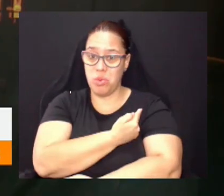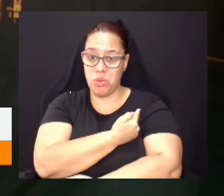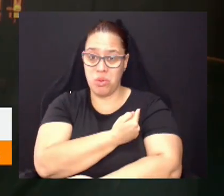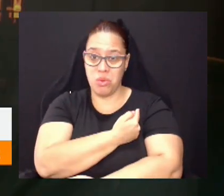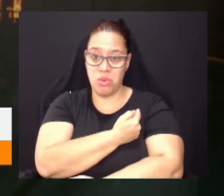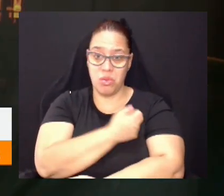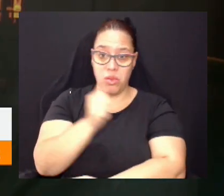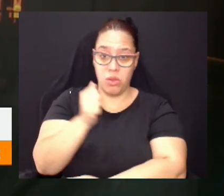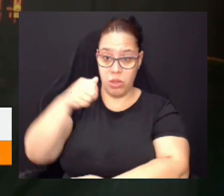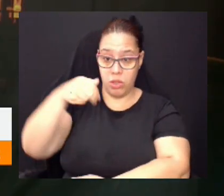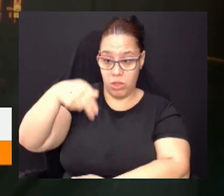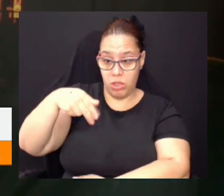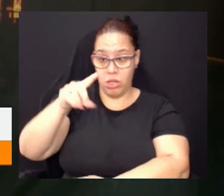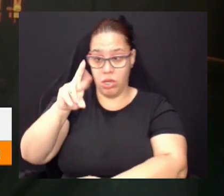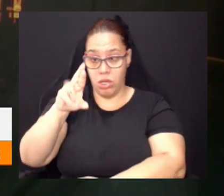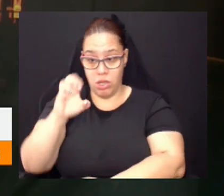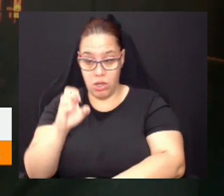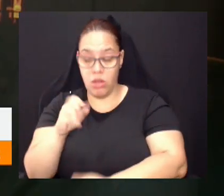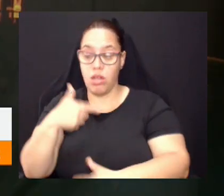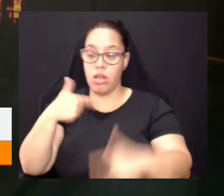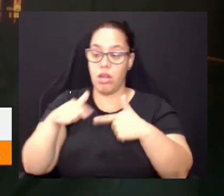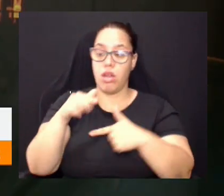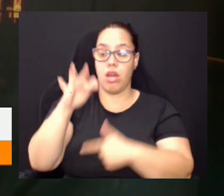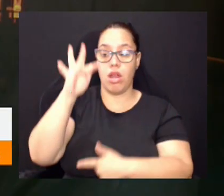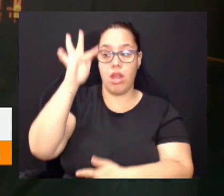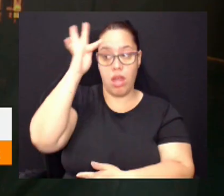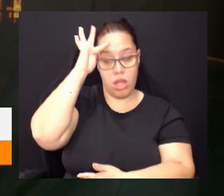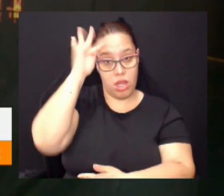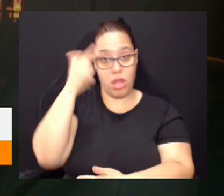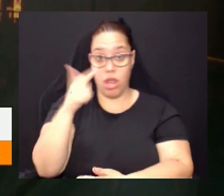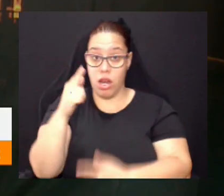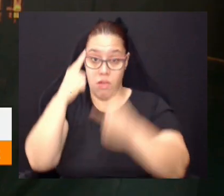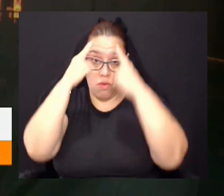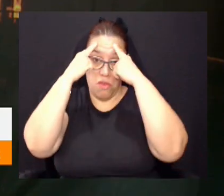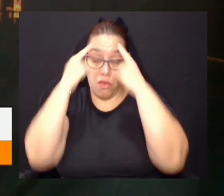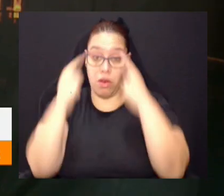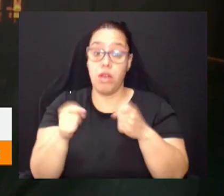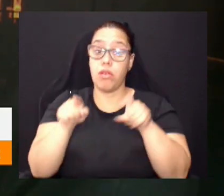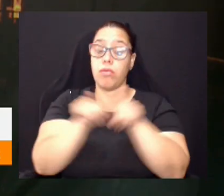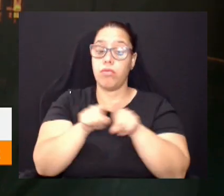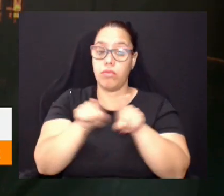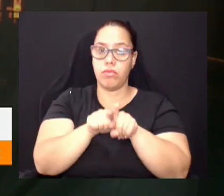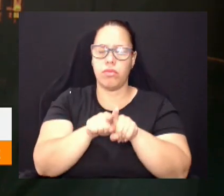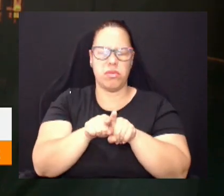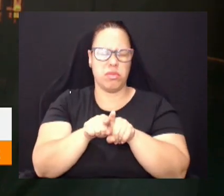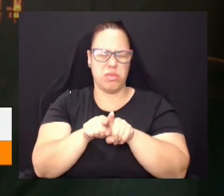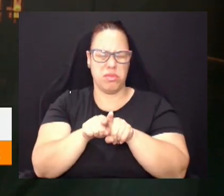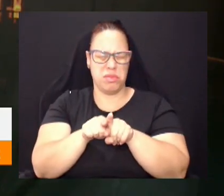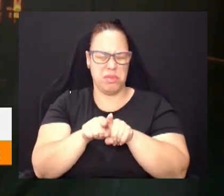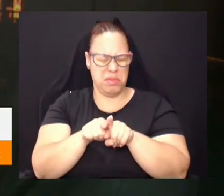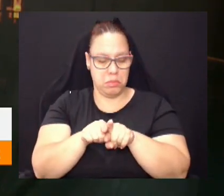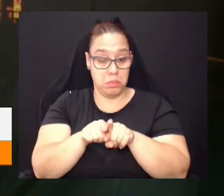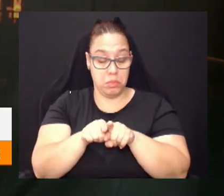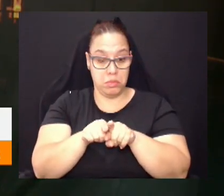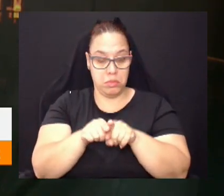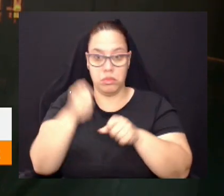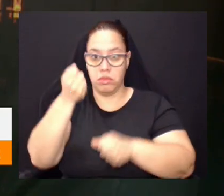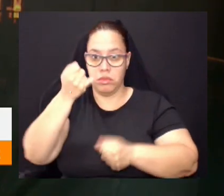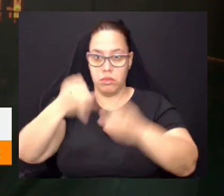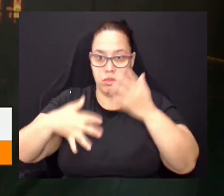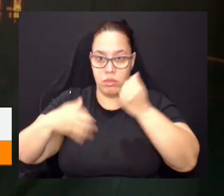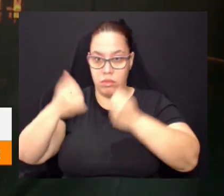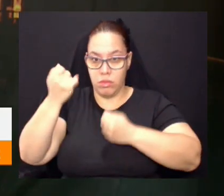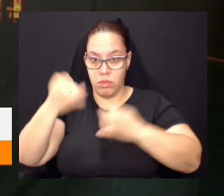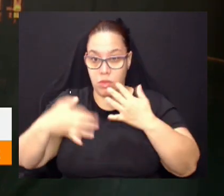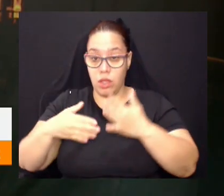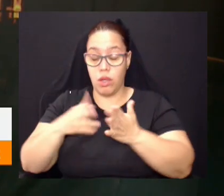com filosofia. Da não violência também, né? Isso. Então, gostaria que você explicasse para a gente permanecer em uma